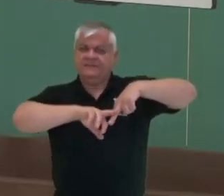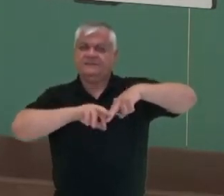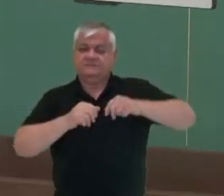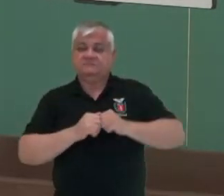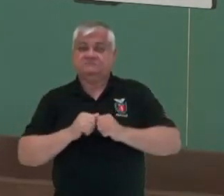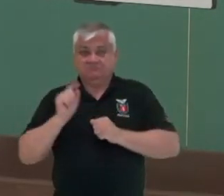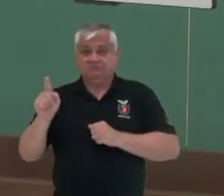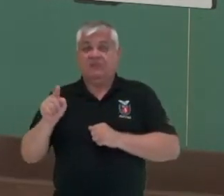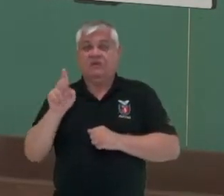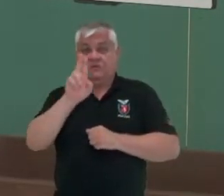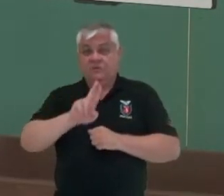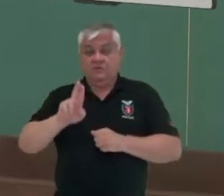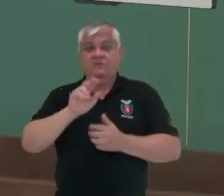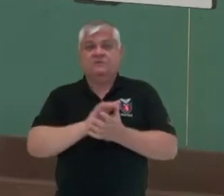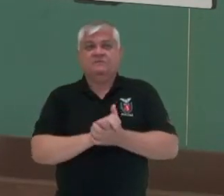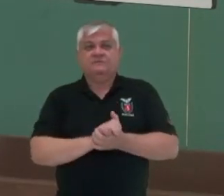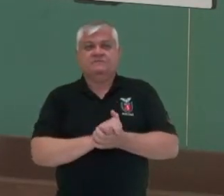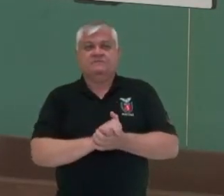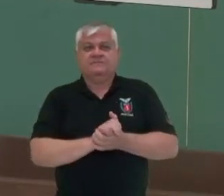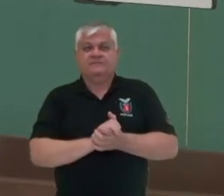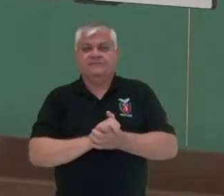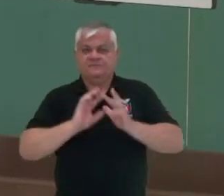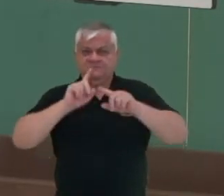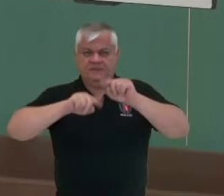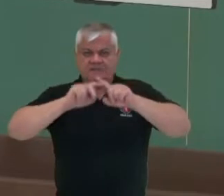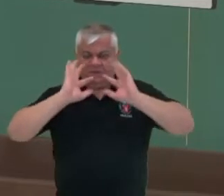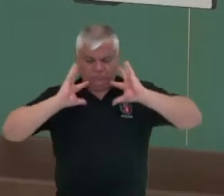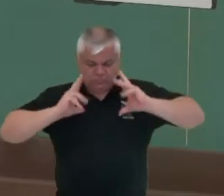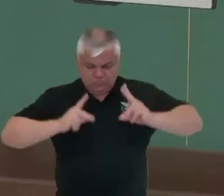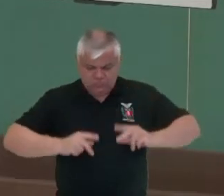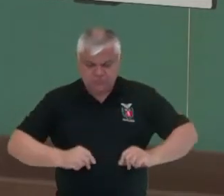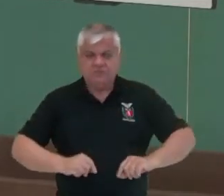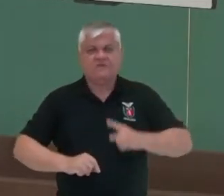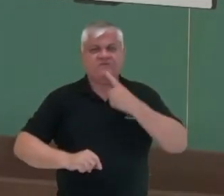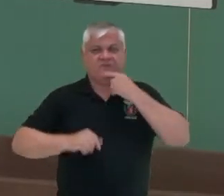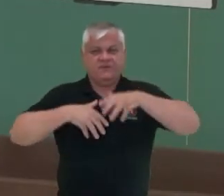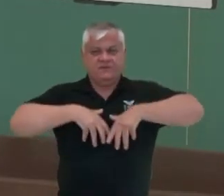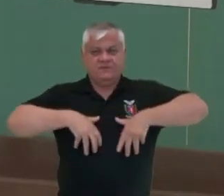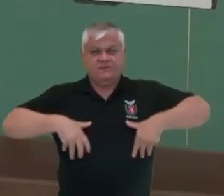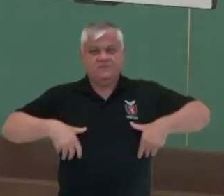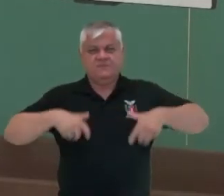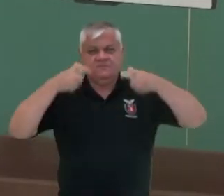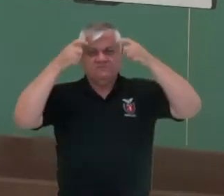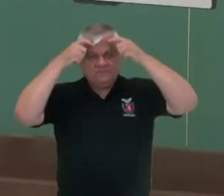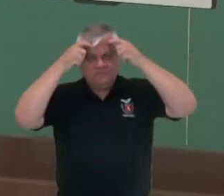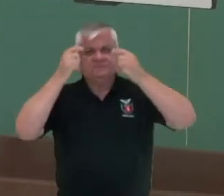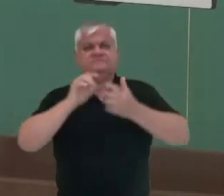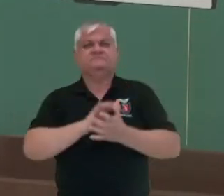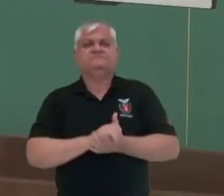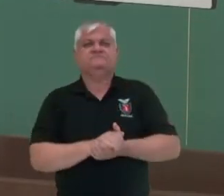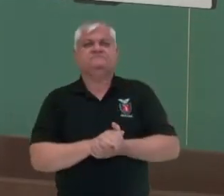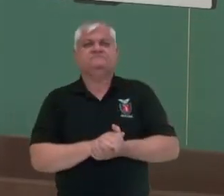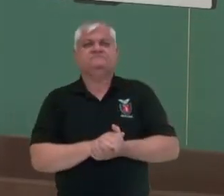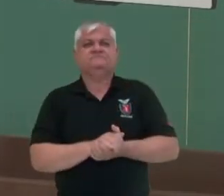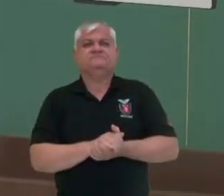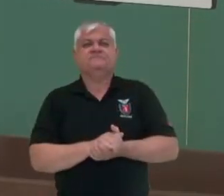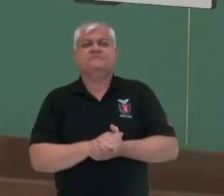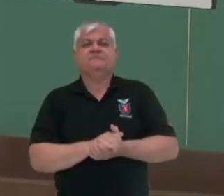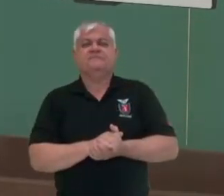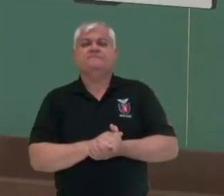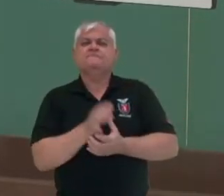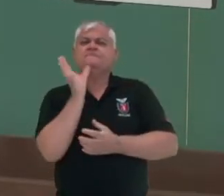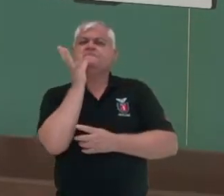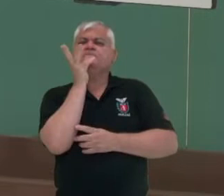né, que foi realizada. Então aqui os protetores vermelhos e azuis. Continuando,